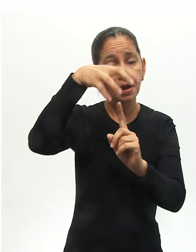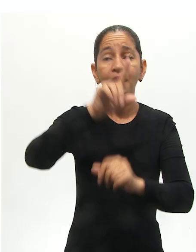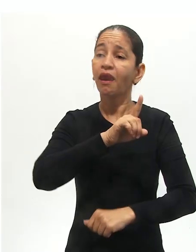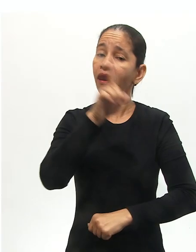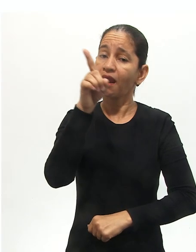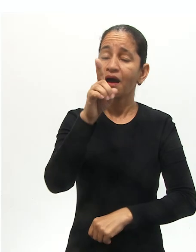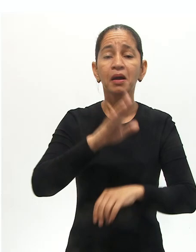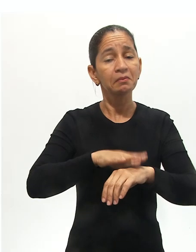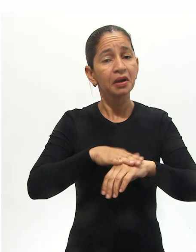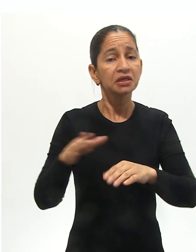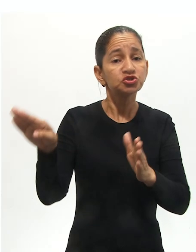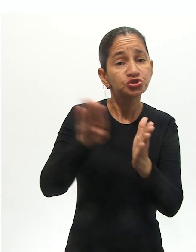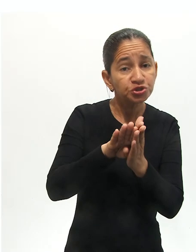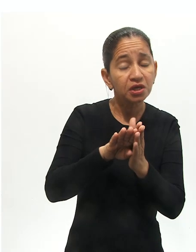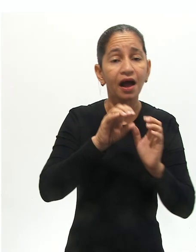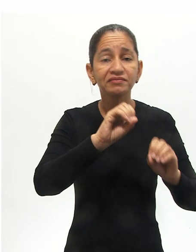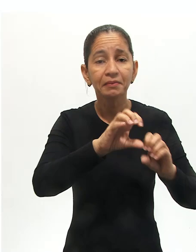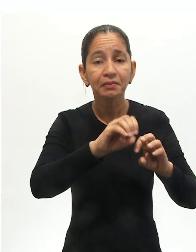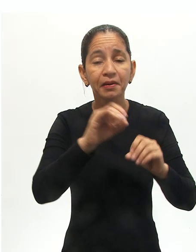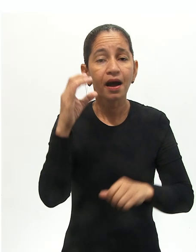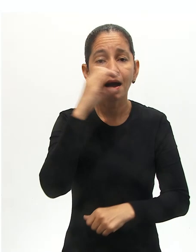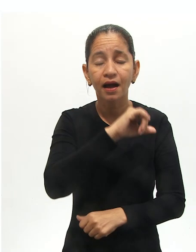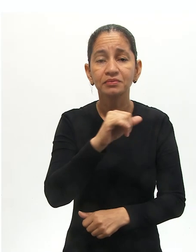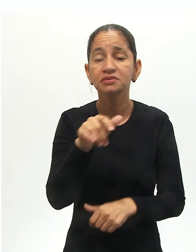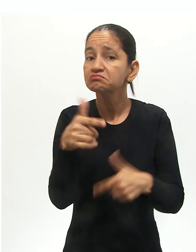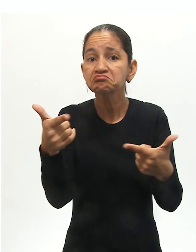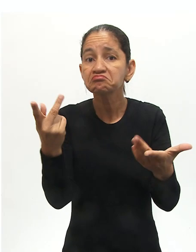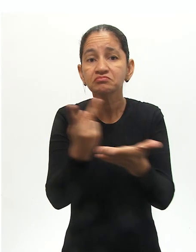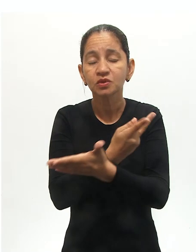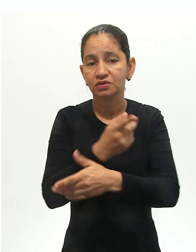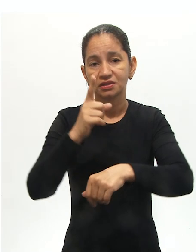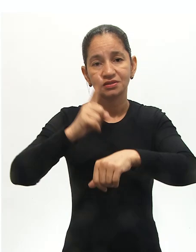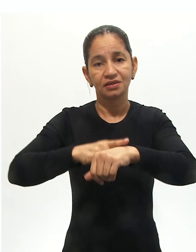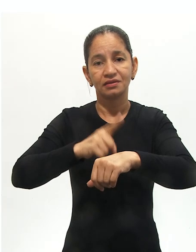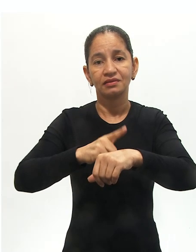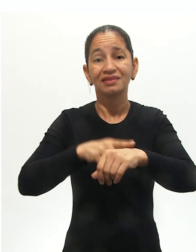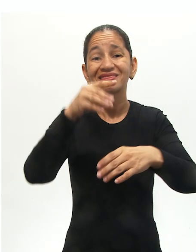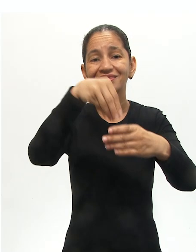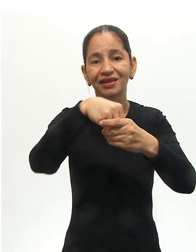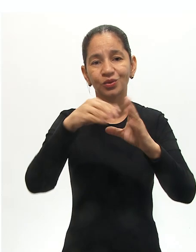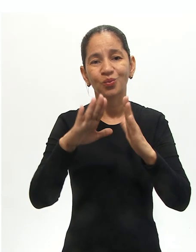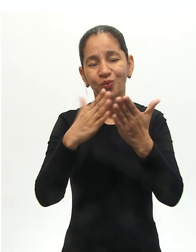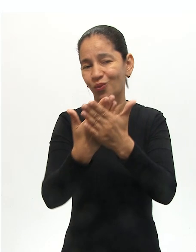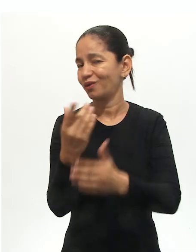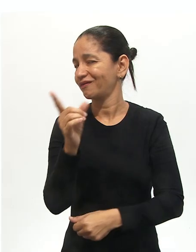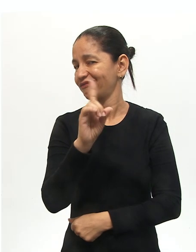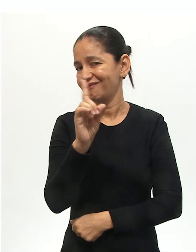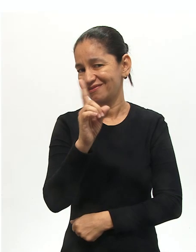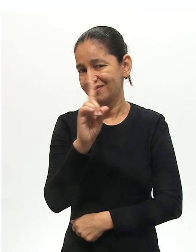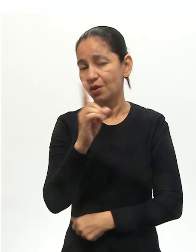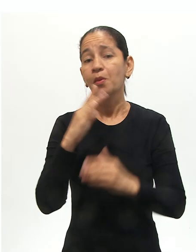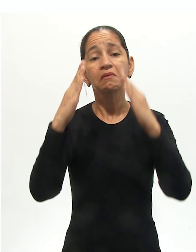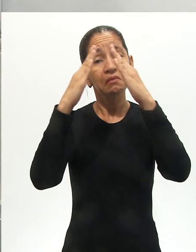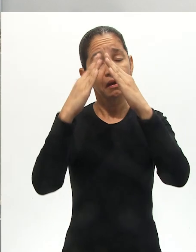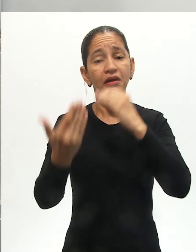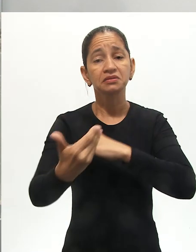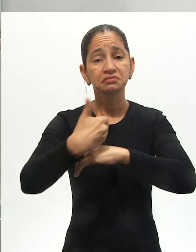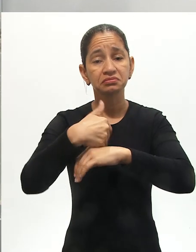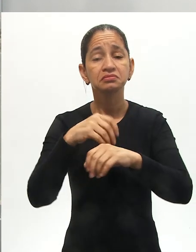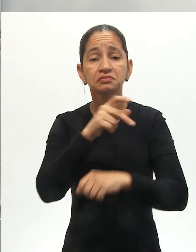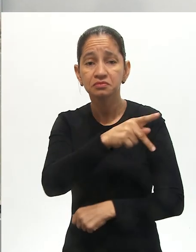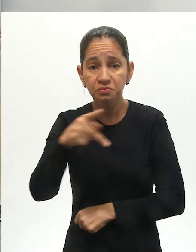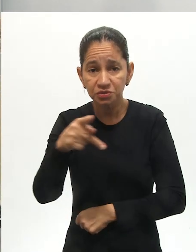subsídios itinerários. Então, essa educação ela não acontecia apenas na escola, mas ela acontecia nas casas